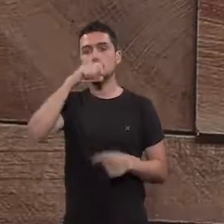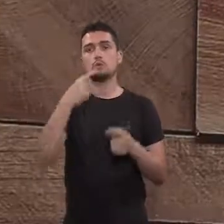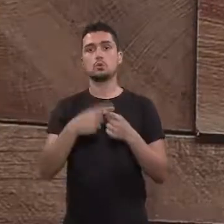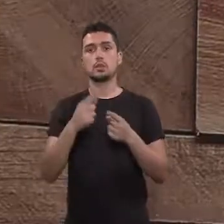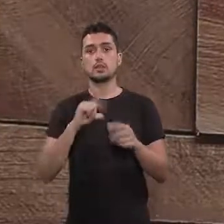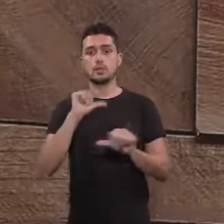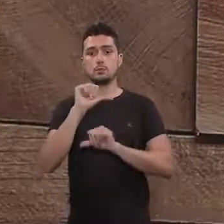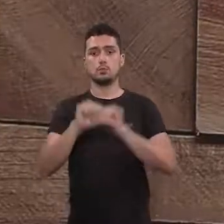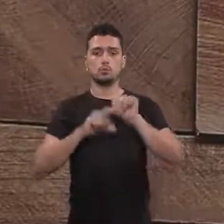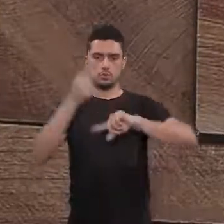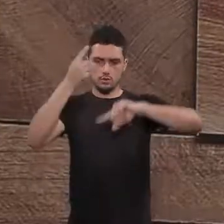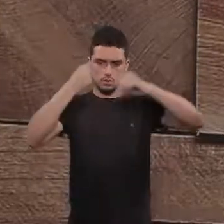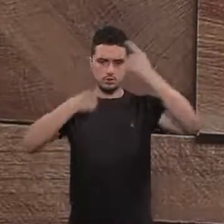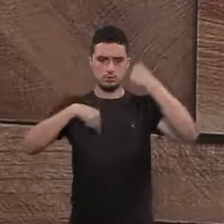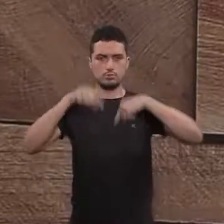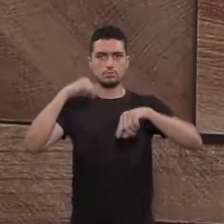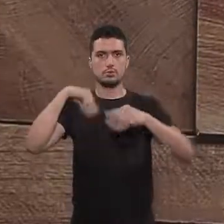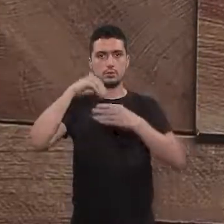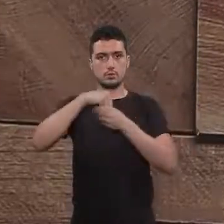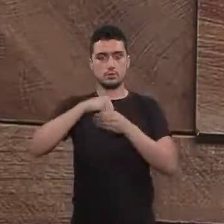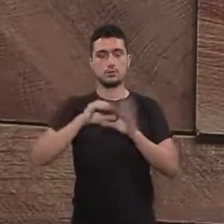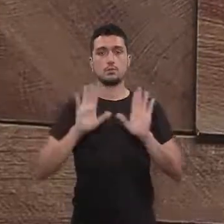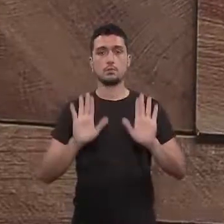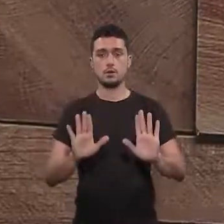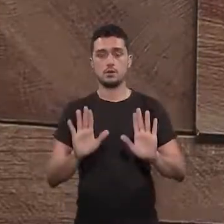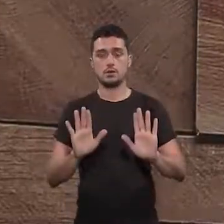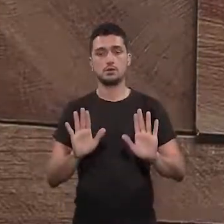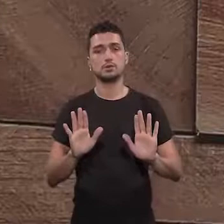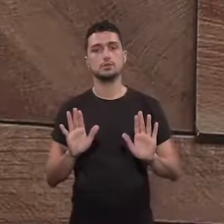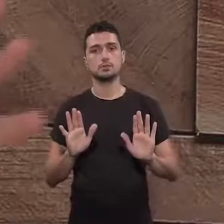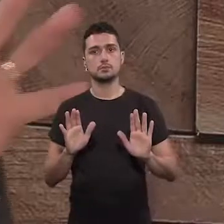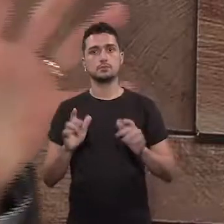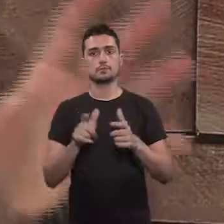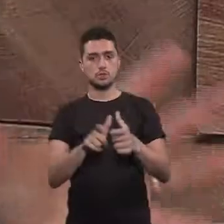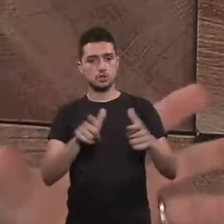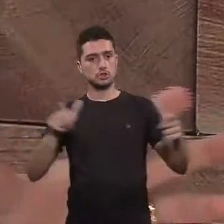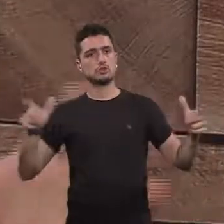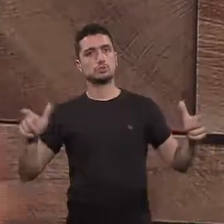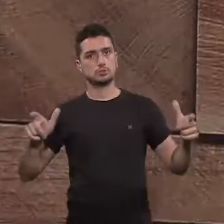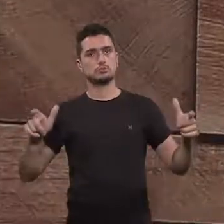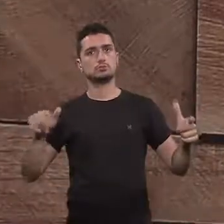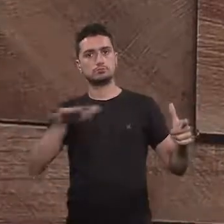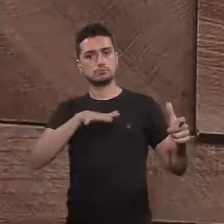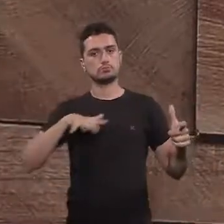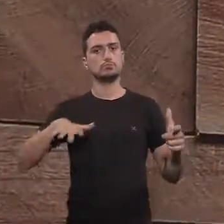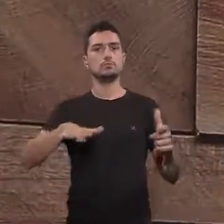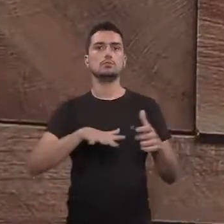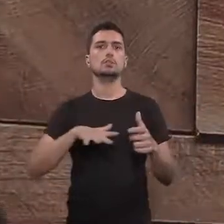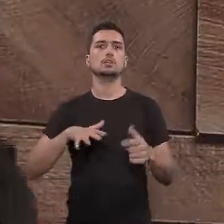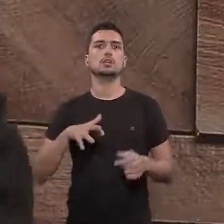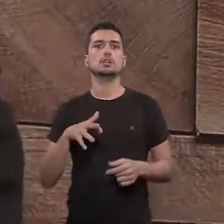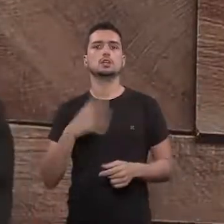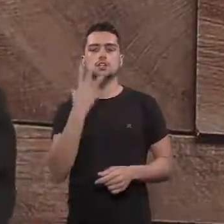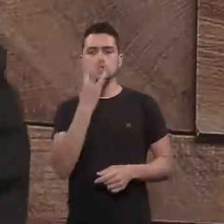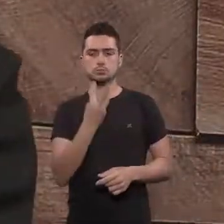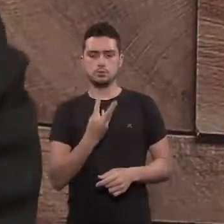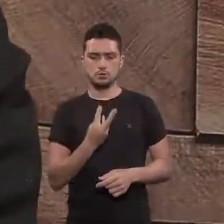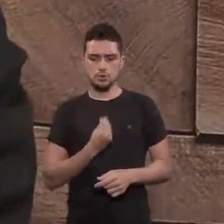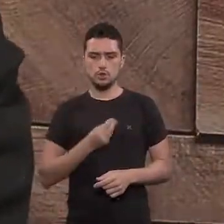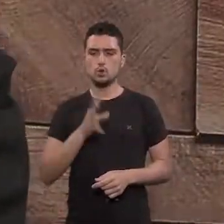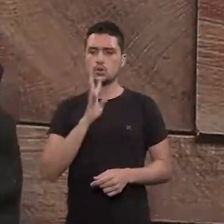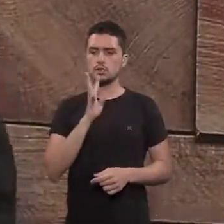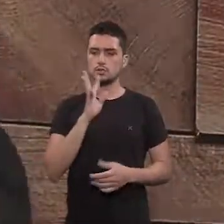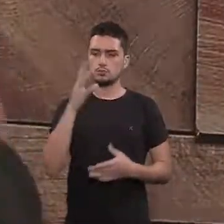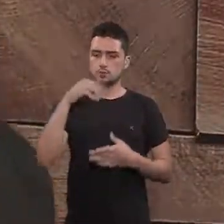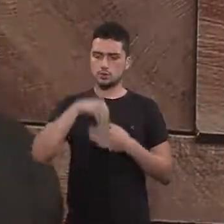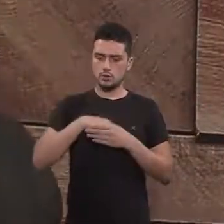tá bem? Mas, de um modo geral, a espiritualidade, o autoconhecimento, o entendimento do processo